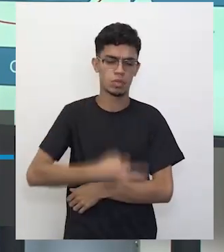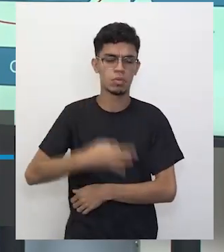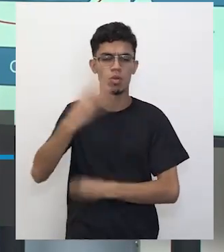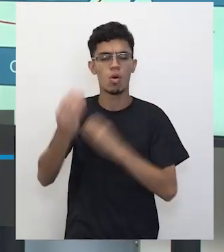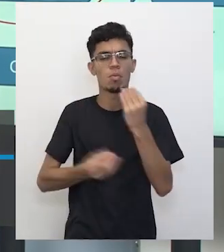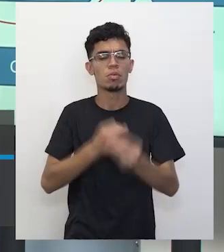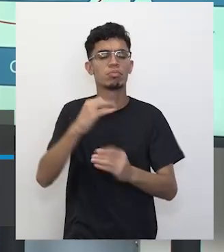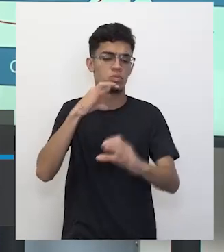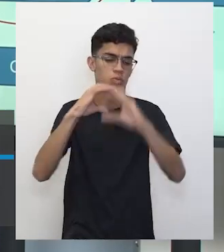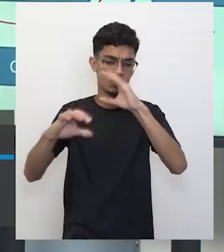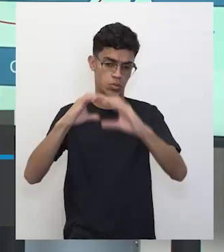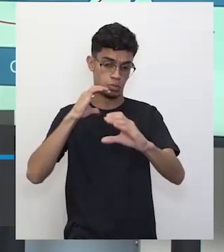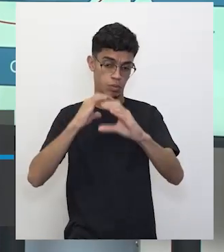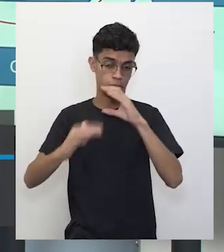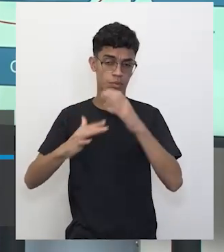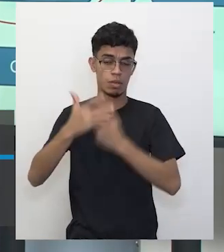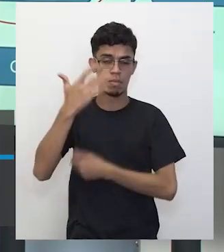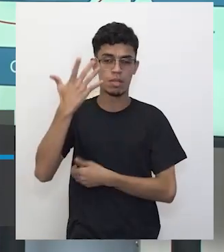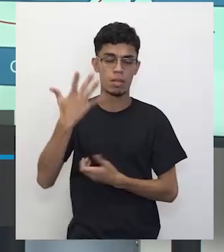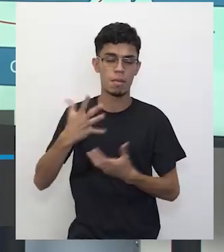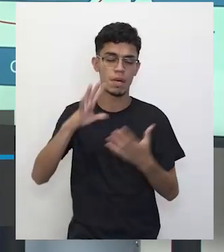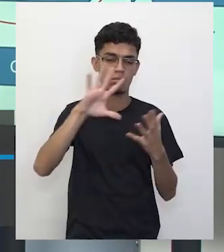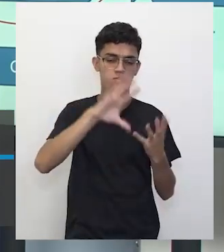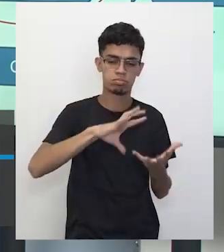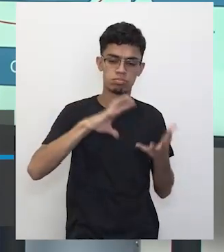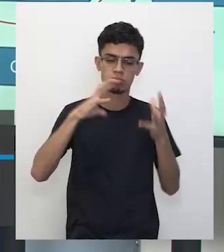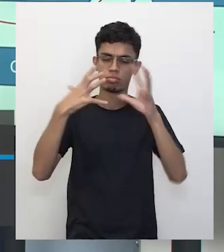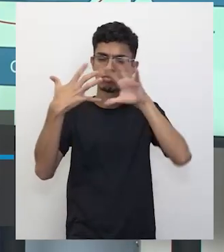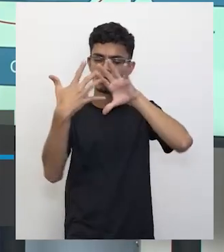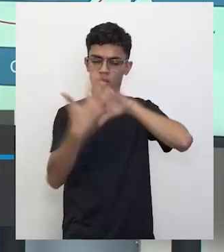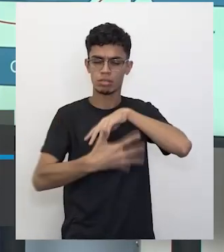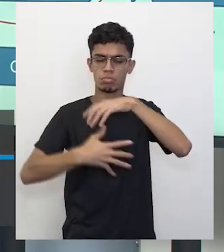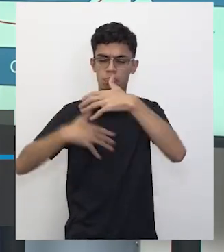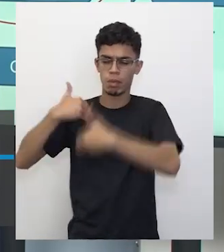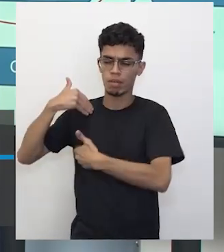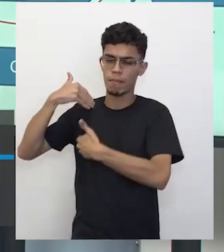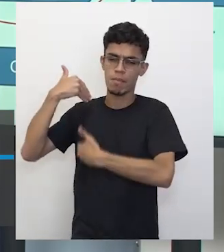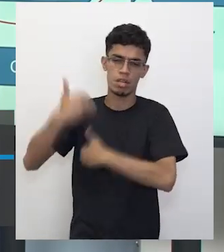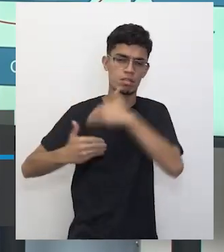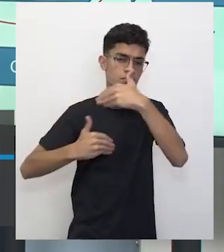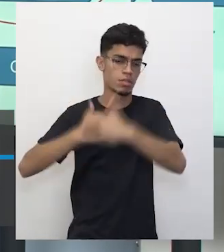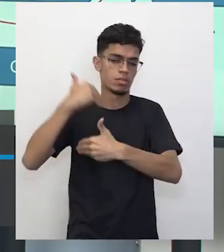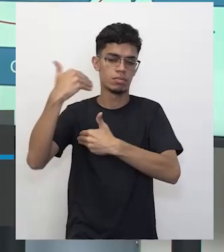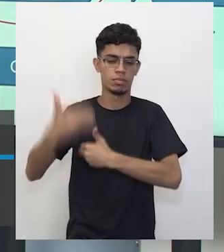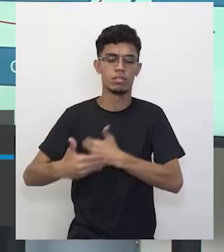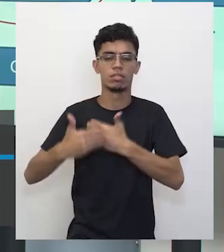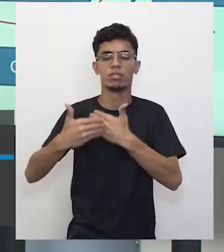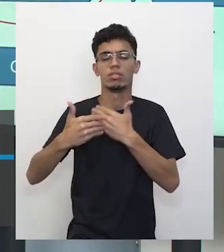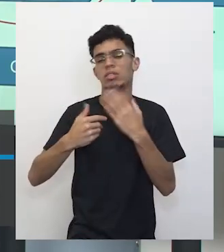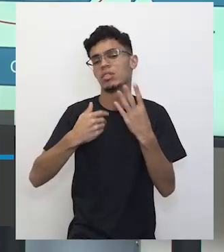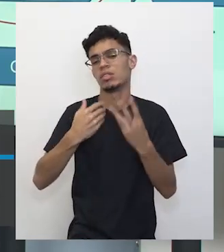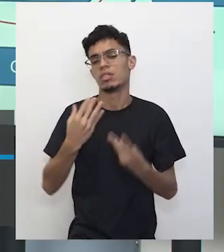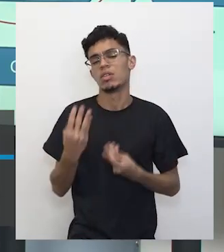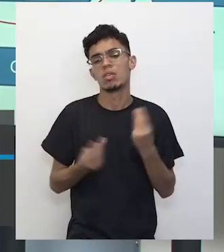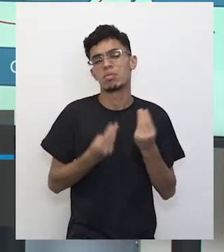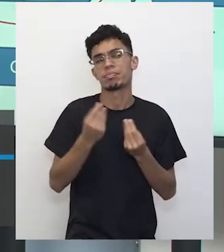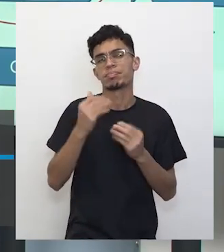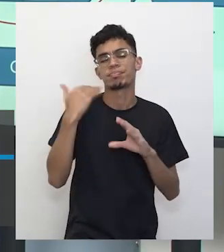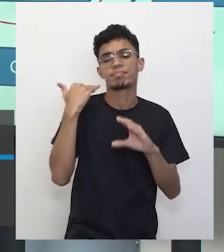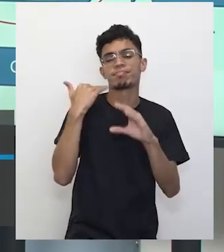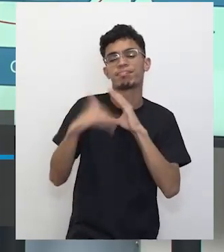essa comunicação ela vai se transformando ao longo do tempo, como um meio é a mensagem, né?